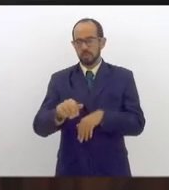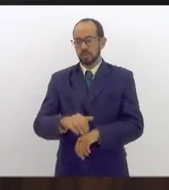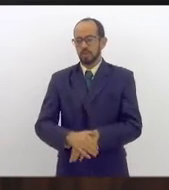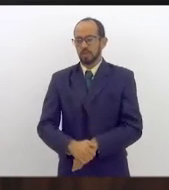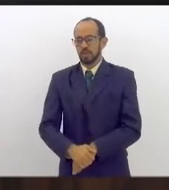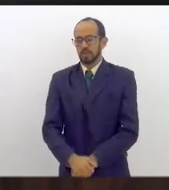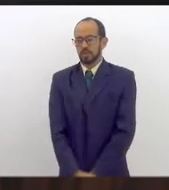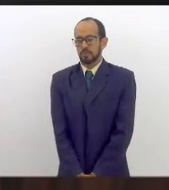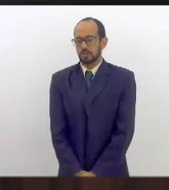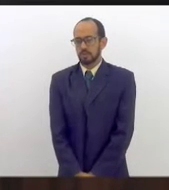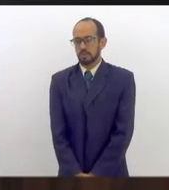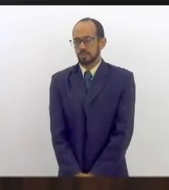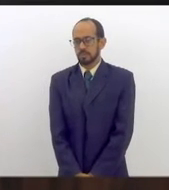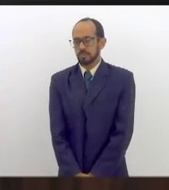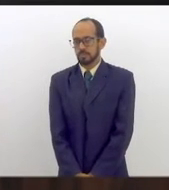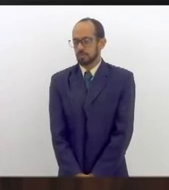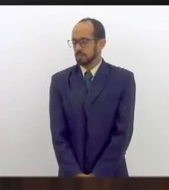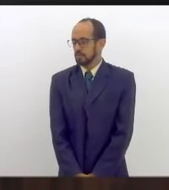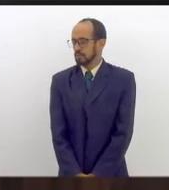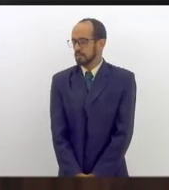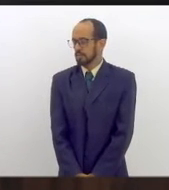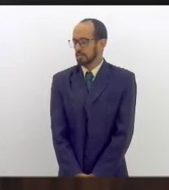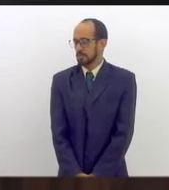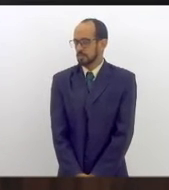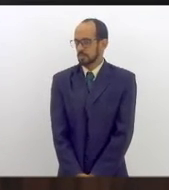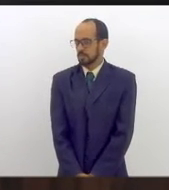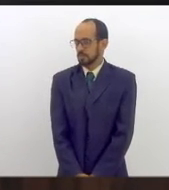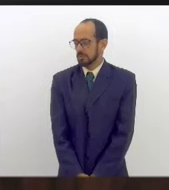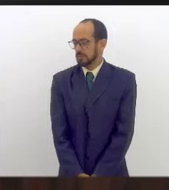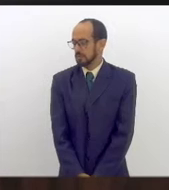O seu som não está saindo, deputada.